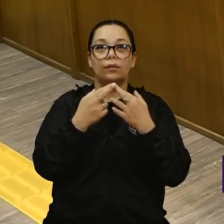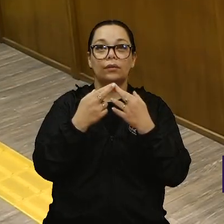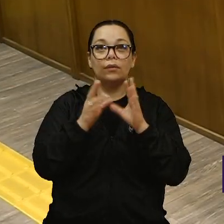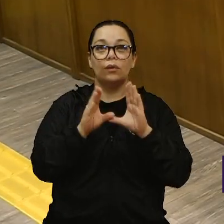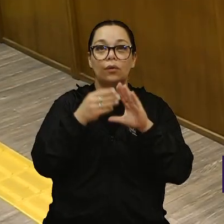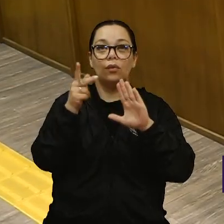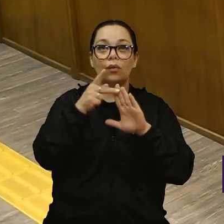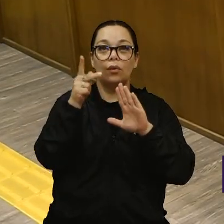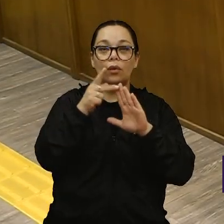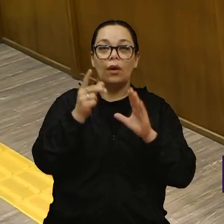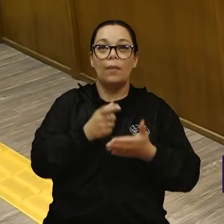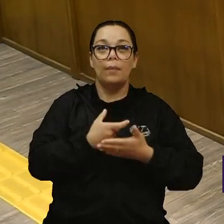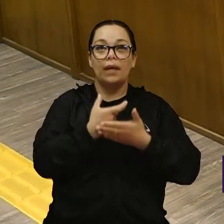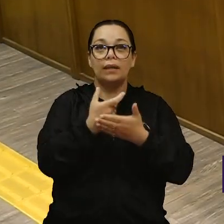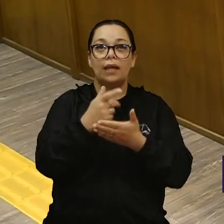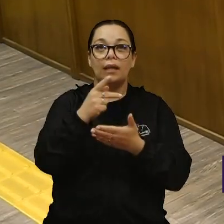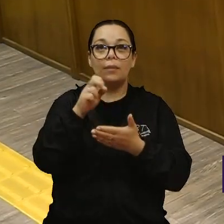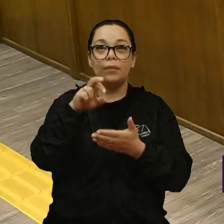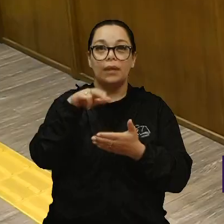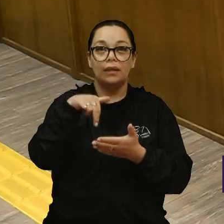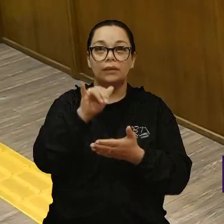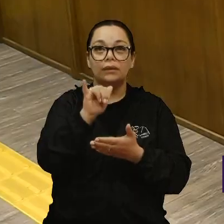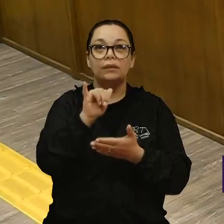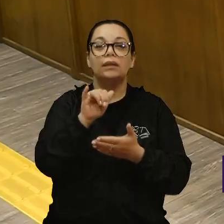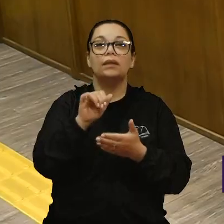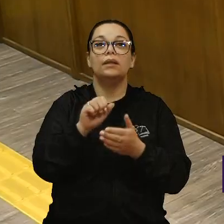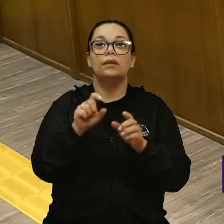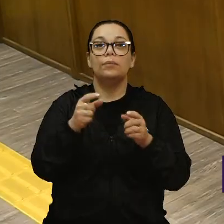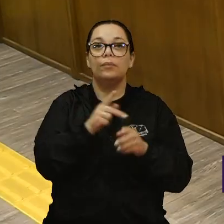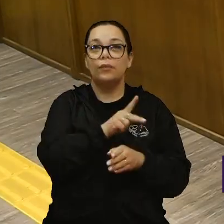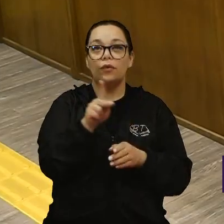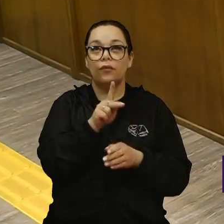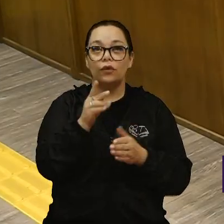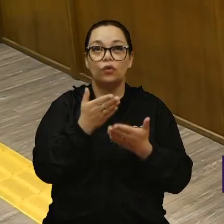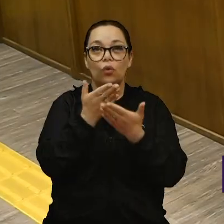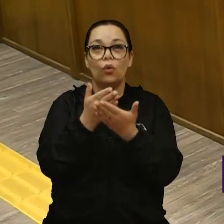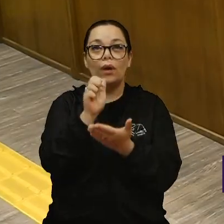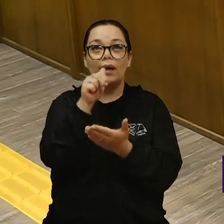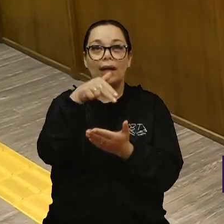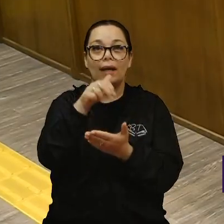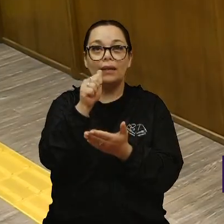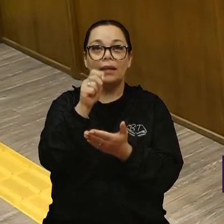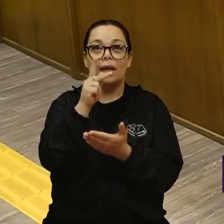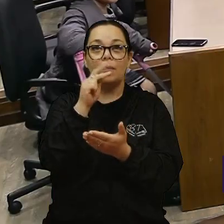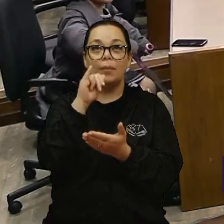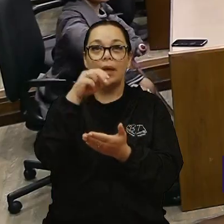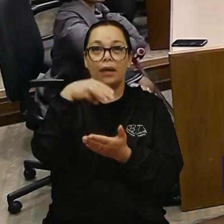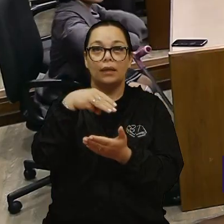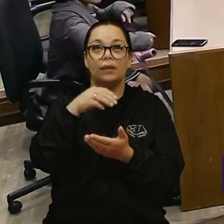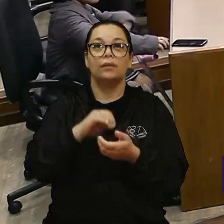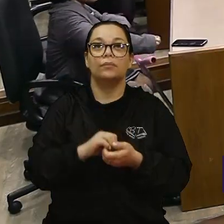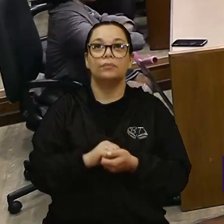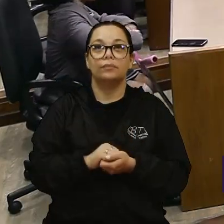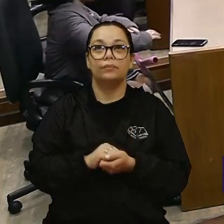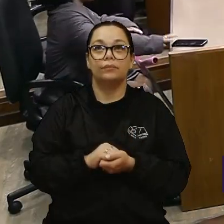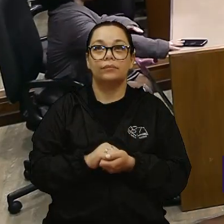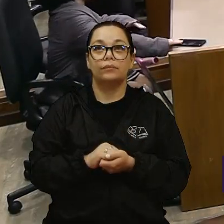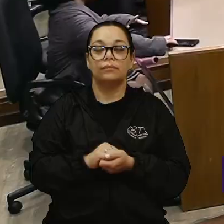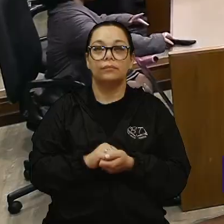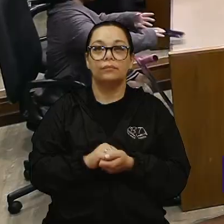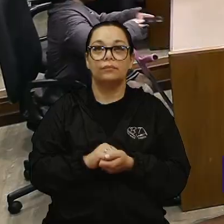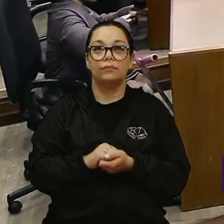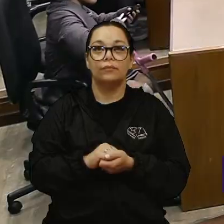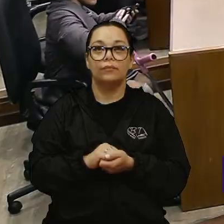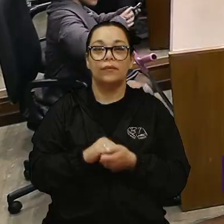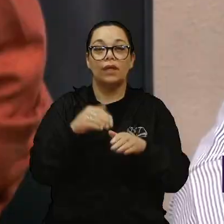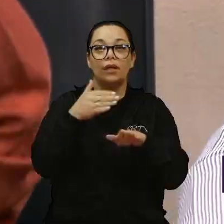comenda Medalha Percy Vargas de Abreu e Lima para a professora Ana Maria Paim Camardelo.